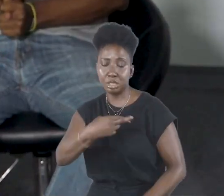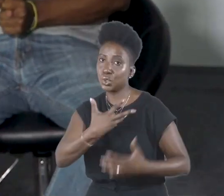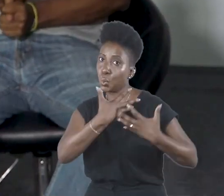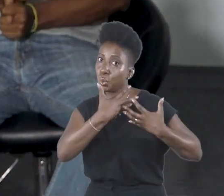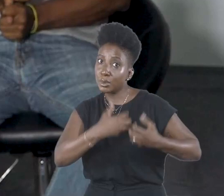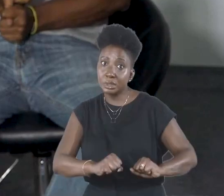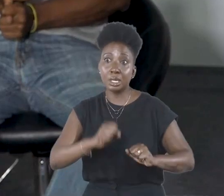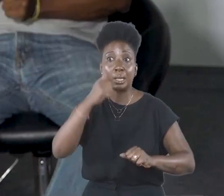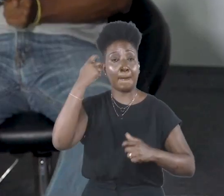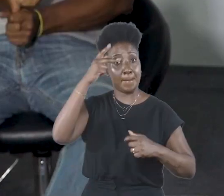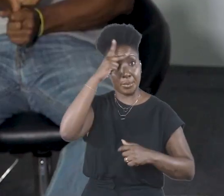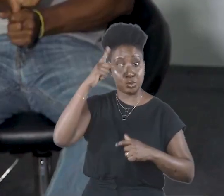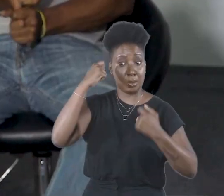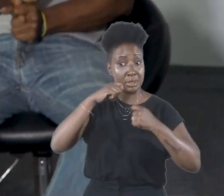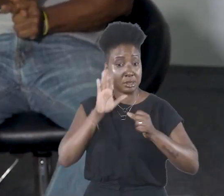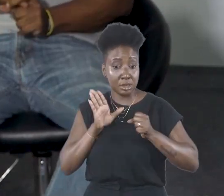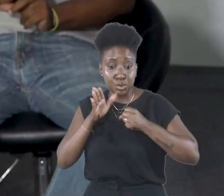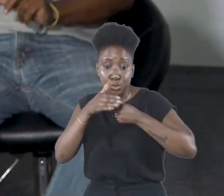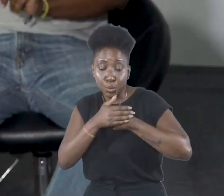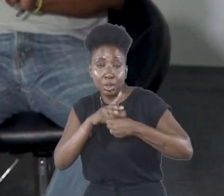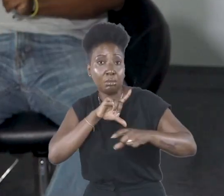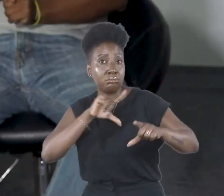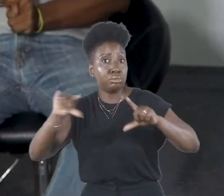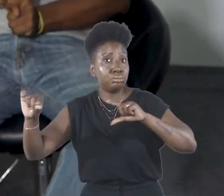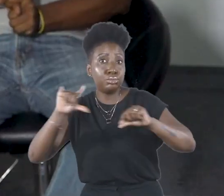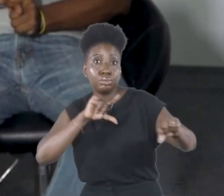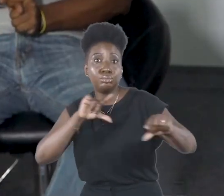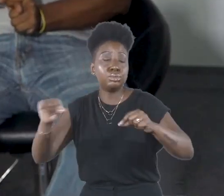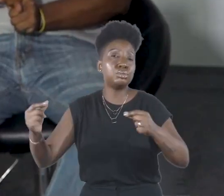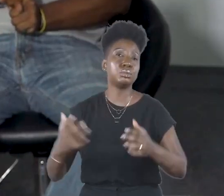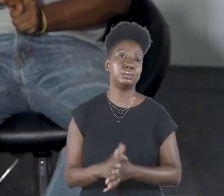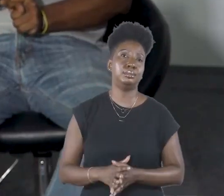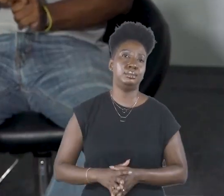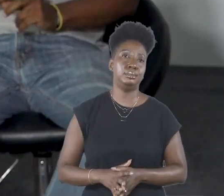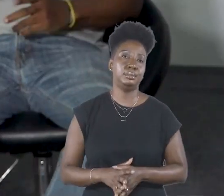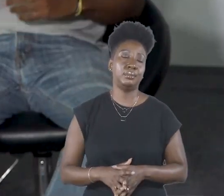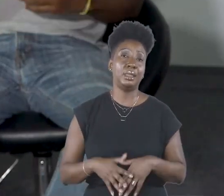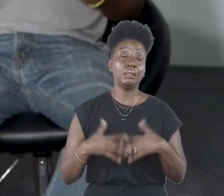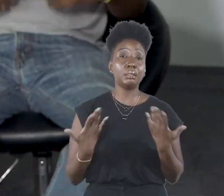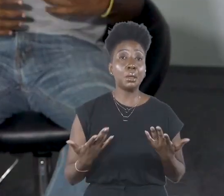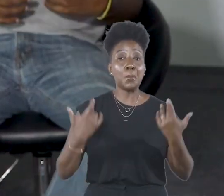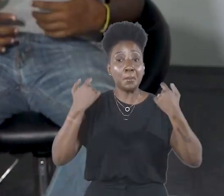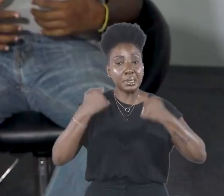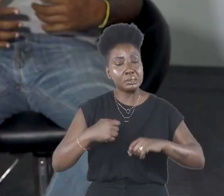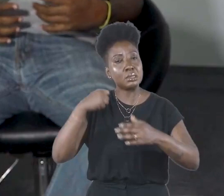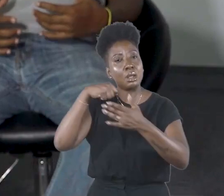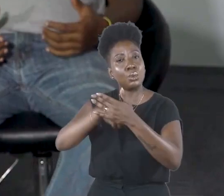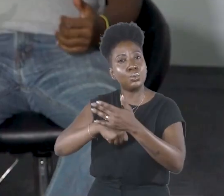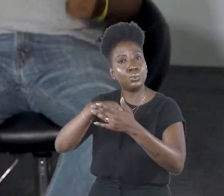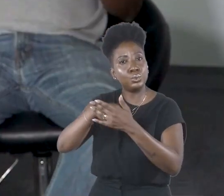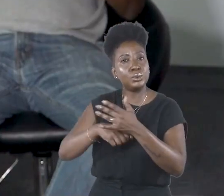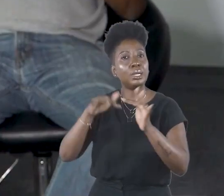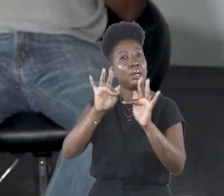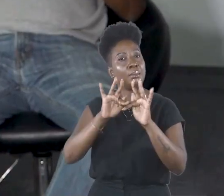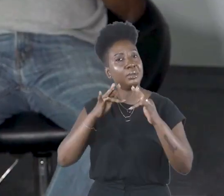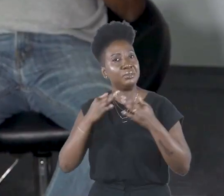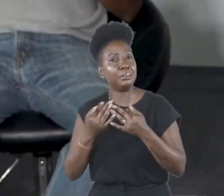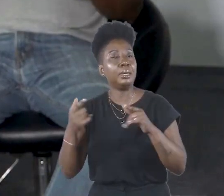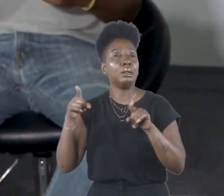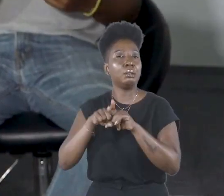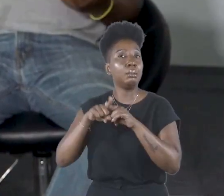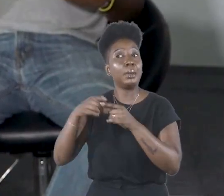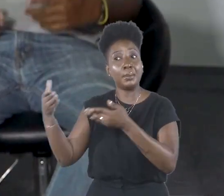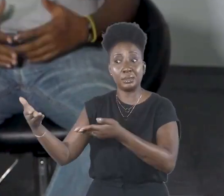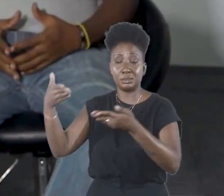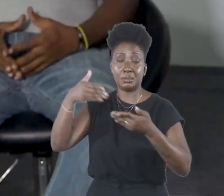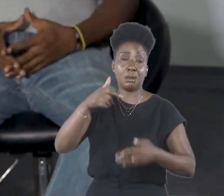uma religião que não aceita, a pessoa tem que fugir para isso, ou a opção sexual da pessoa não ser respeitada. Então a pessoa vem aqui para luta para ele, mas para a família atrás,